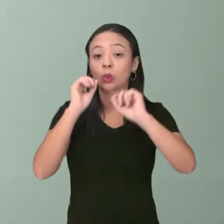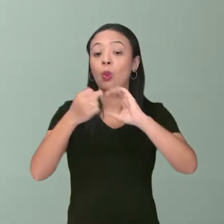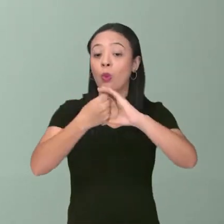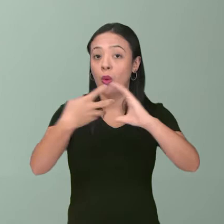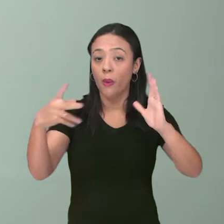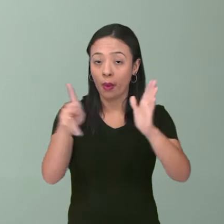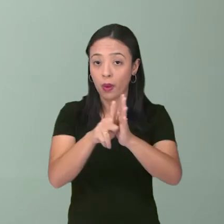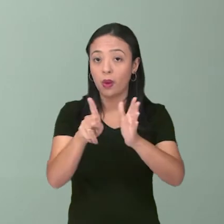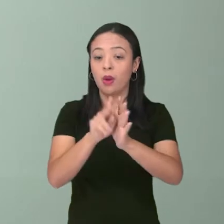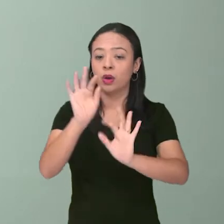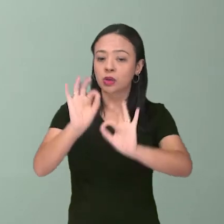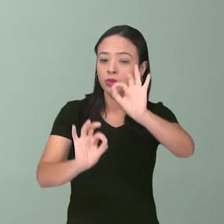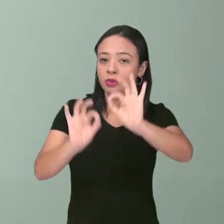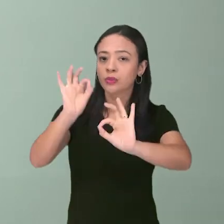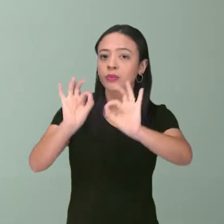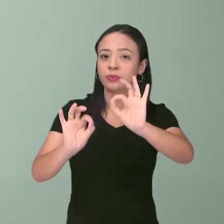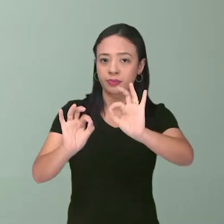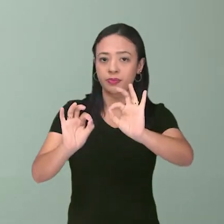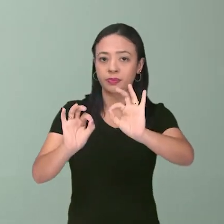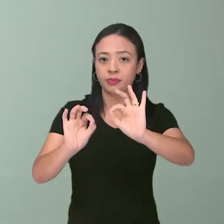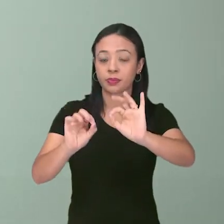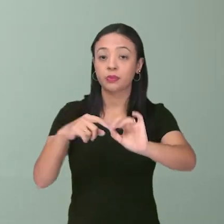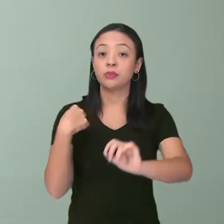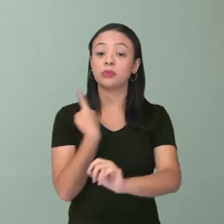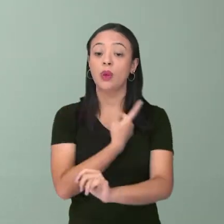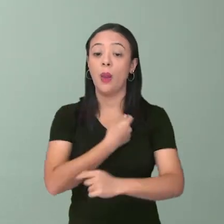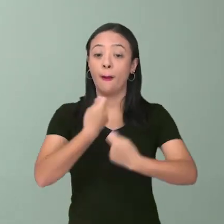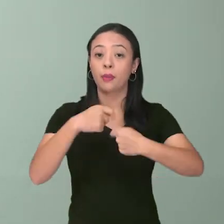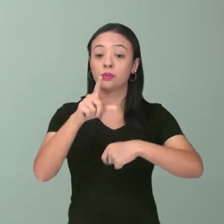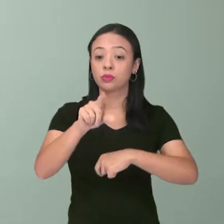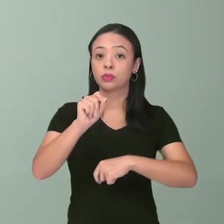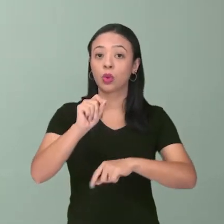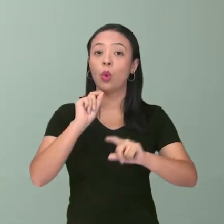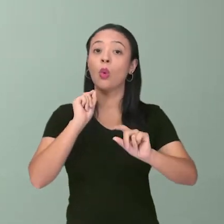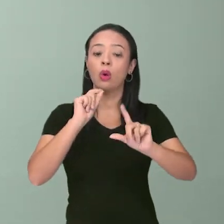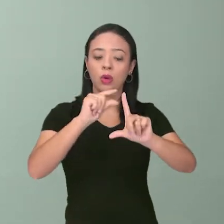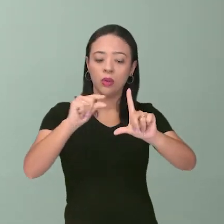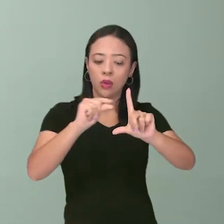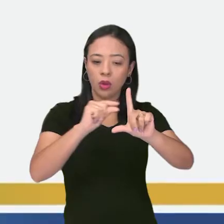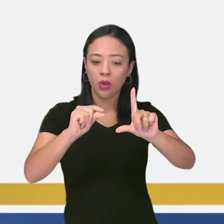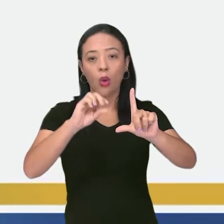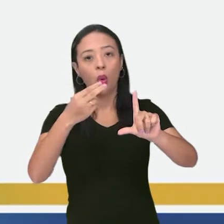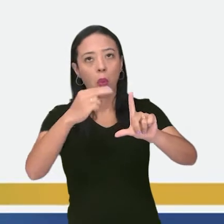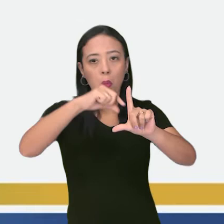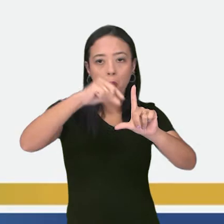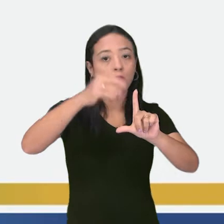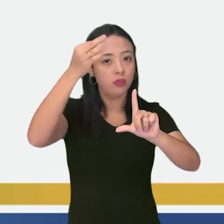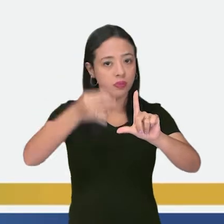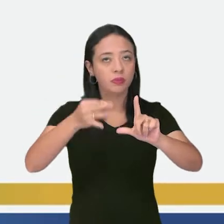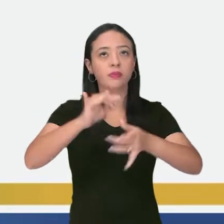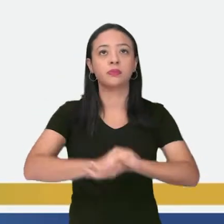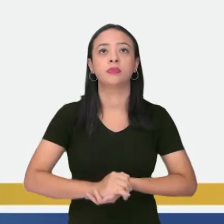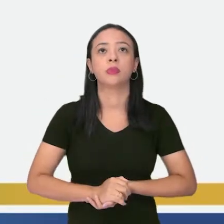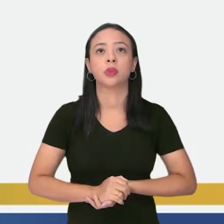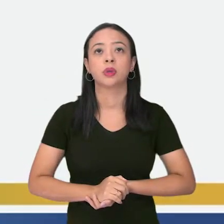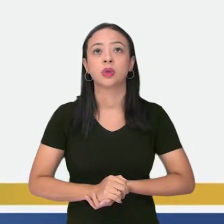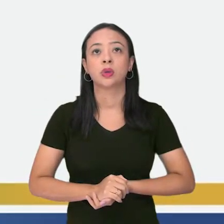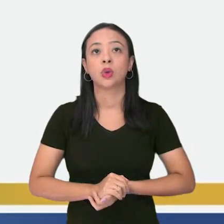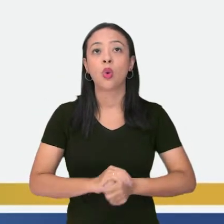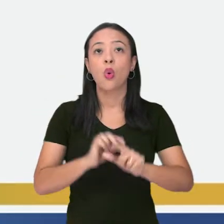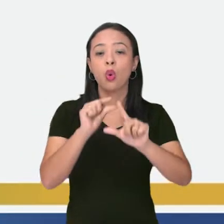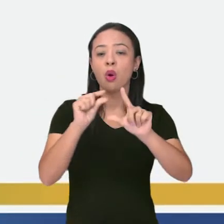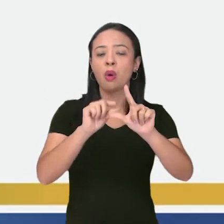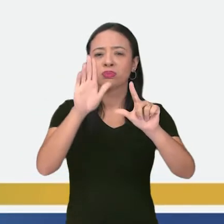da formação, precisamos escolher o gráfico correto. Os mais